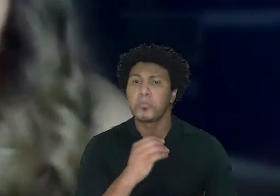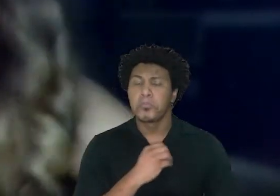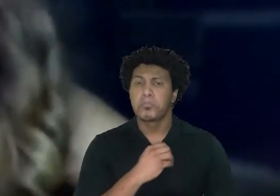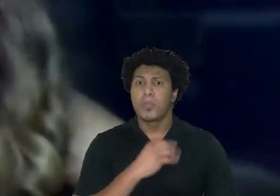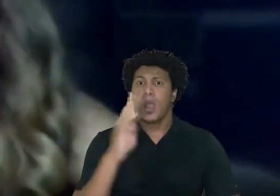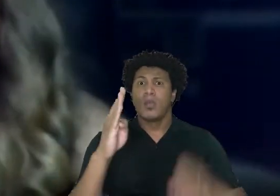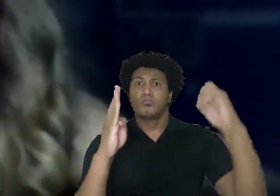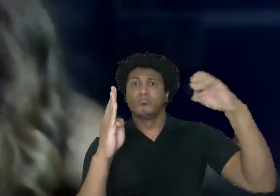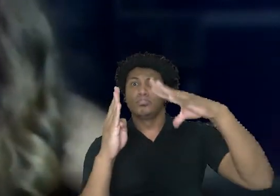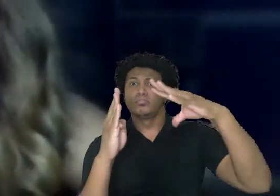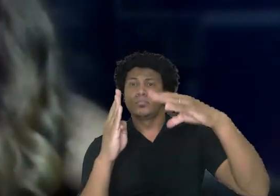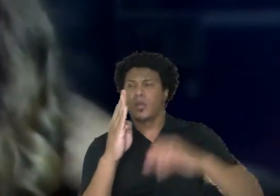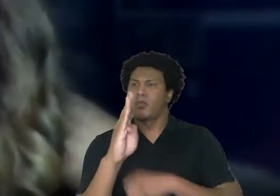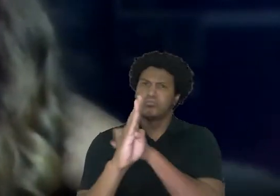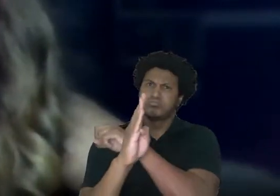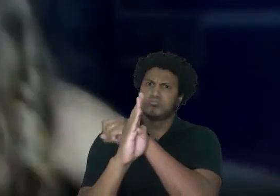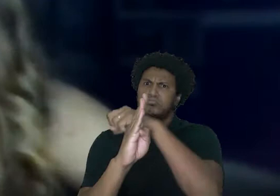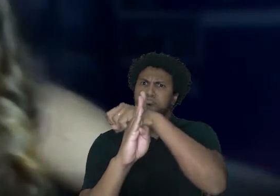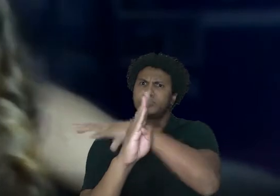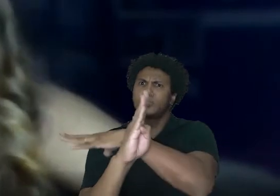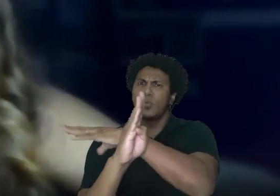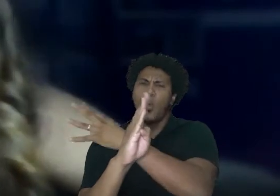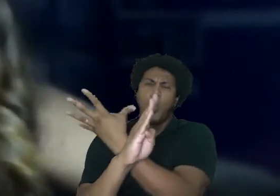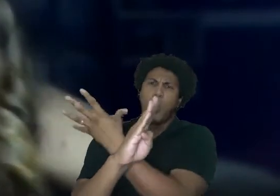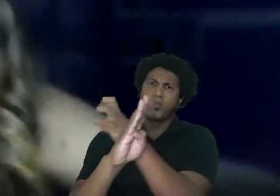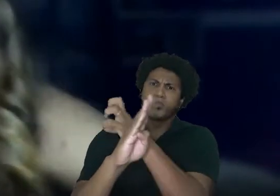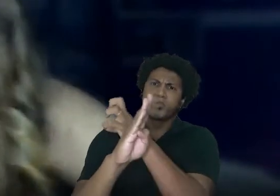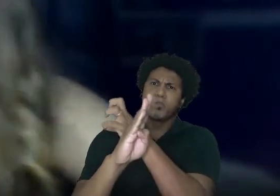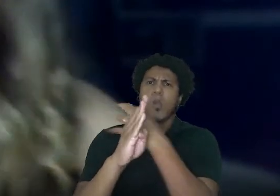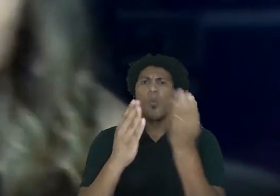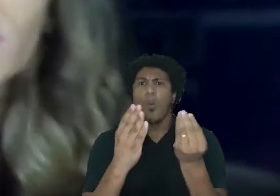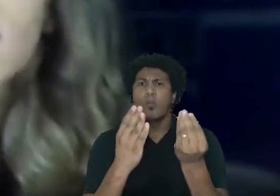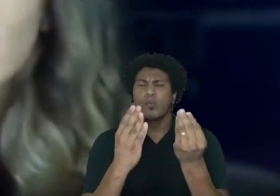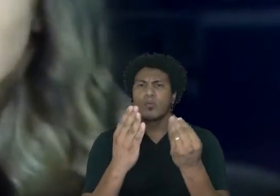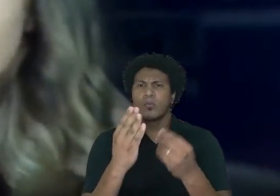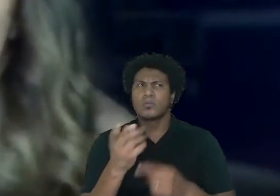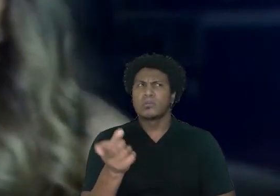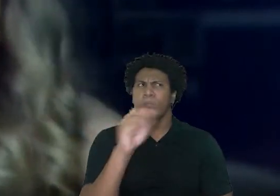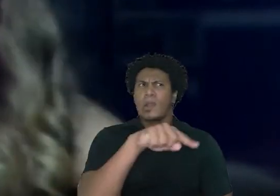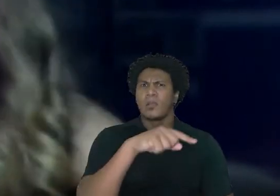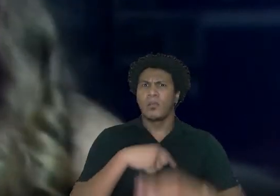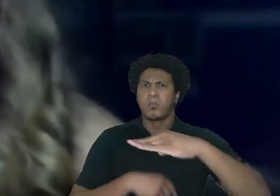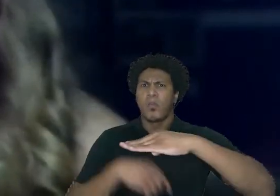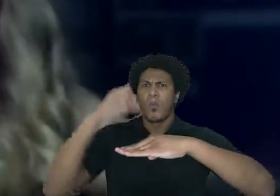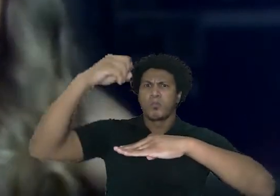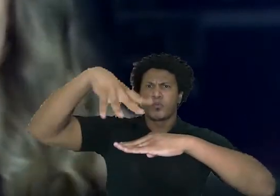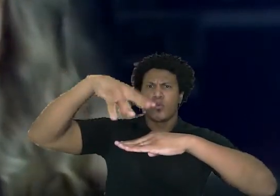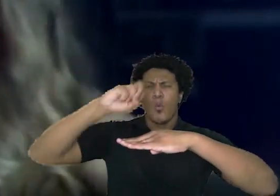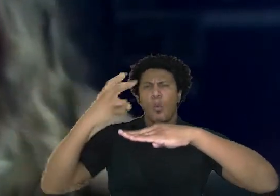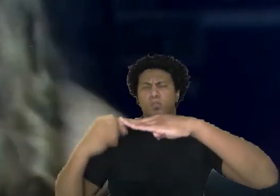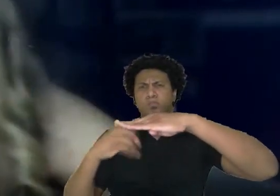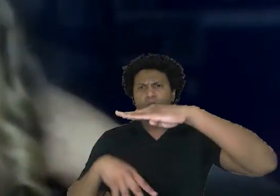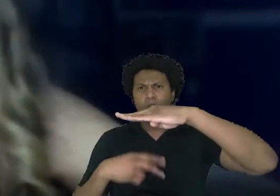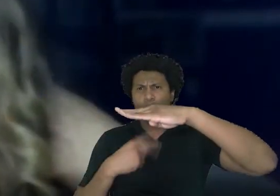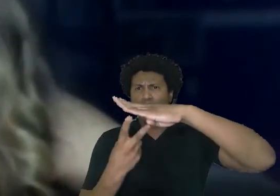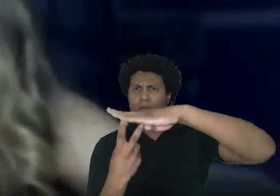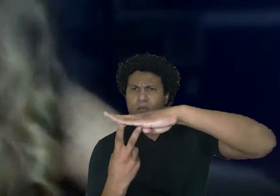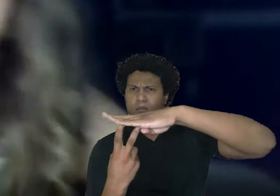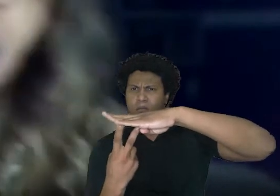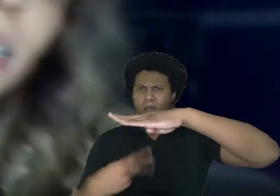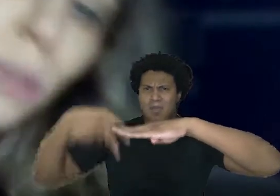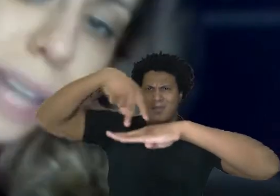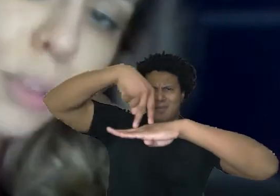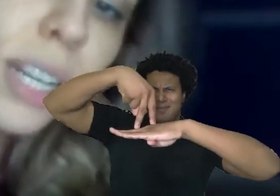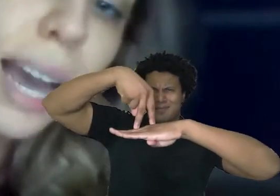ela é horizontal ou vertical? Pode estar na diagonal? A luz clareia que superfície? A sombra existe de que lado?